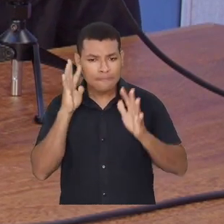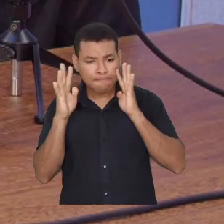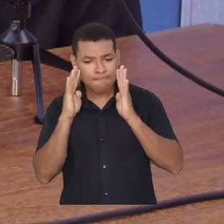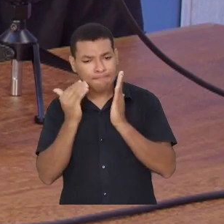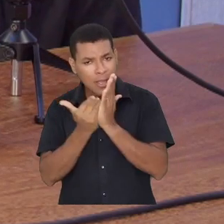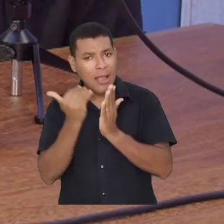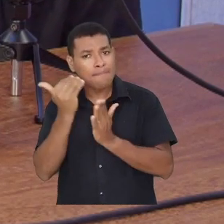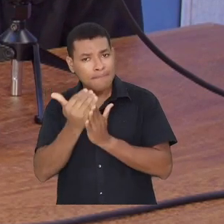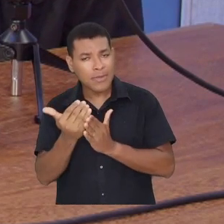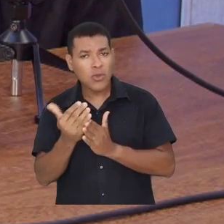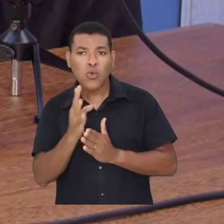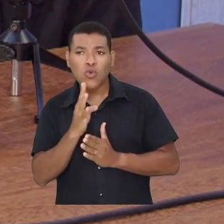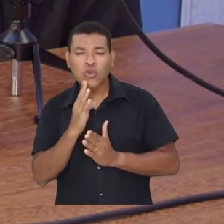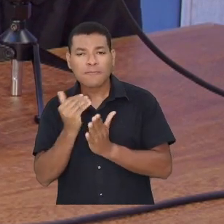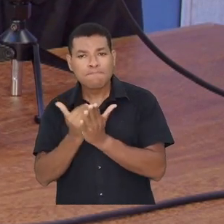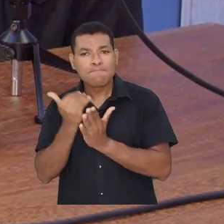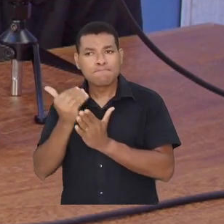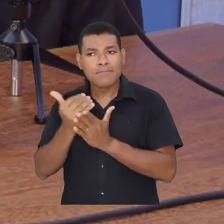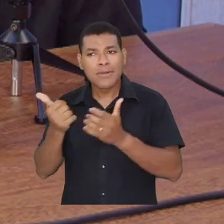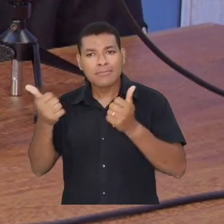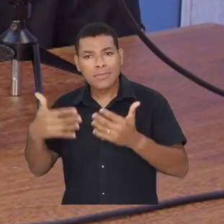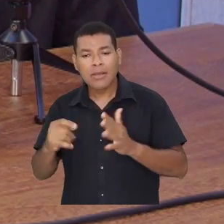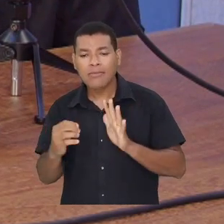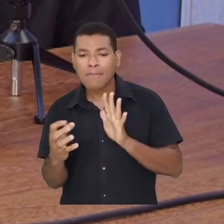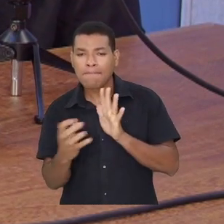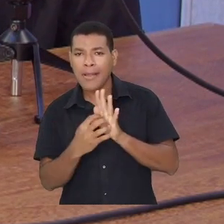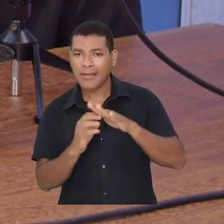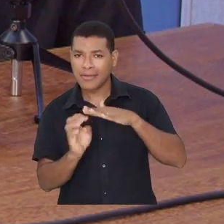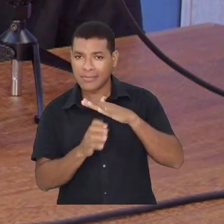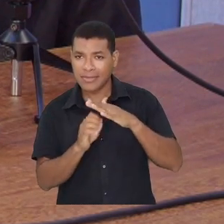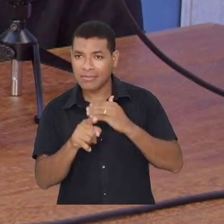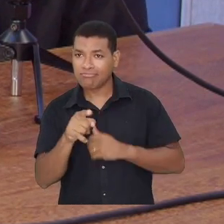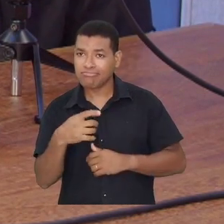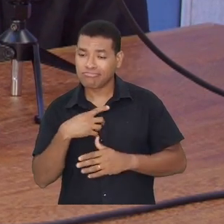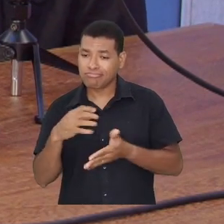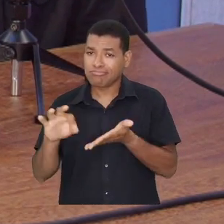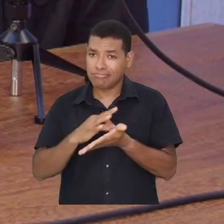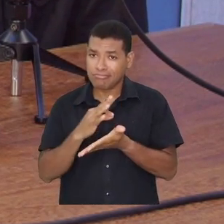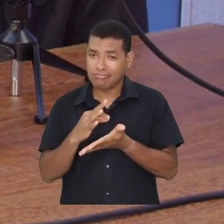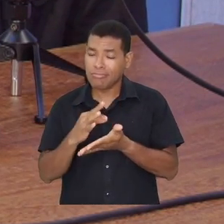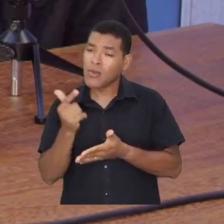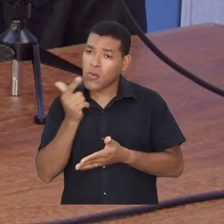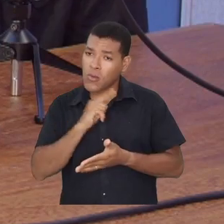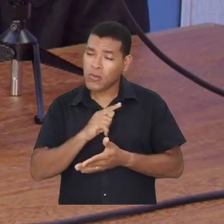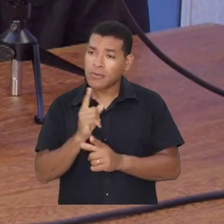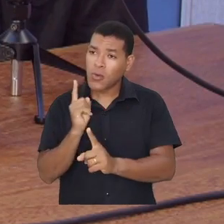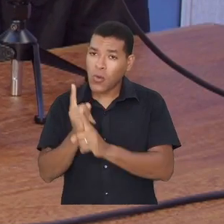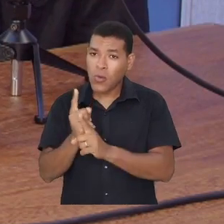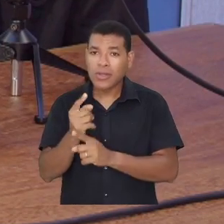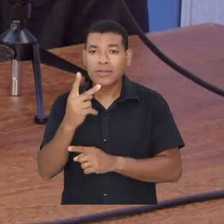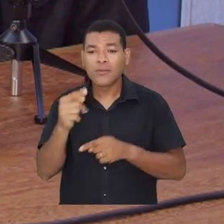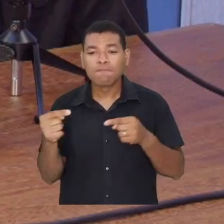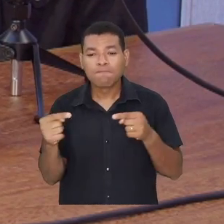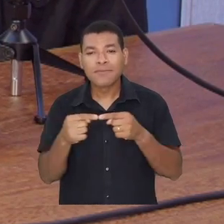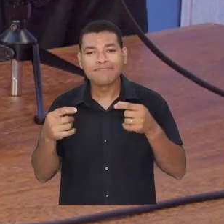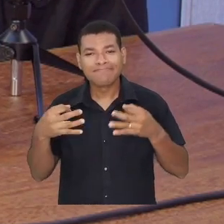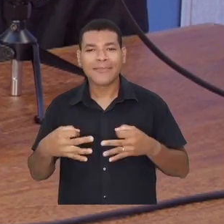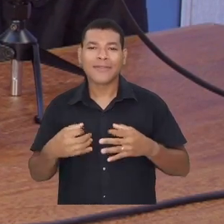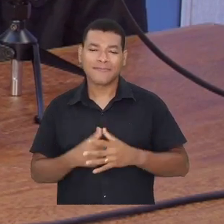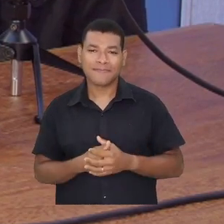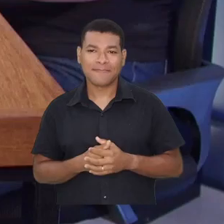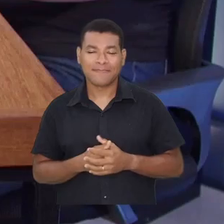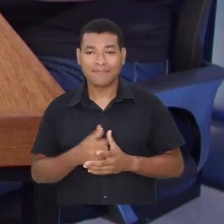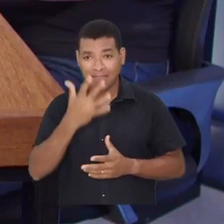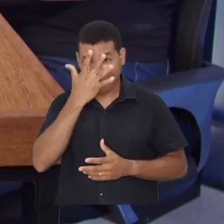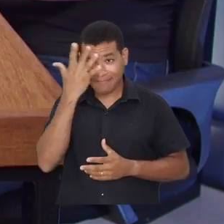além, de repente conhecer um pouco mais sobre a marca empregadora das empresas que você está se inscrevendo, para realmente achar o seu fit ideal. Exatamente. E para